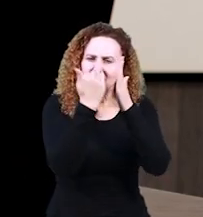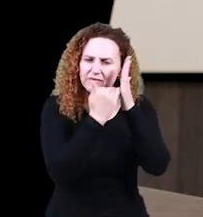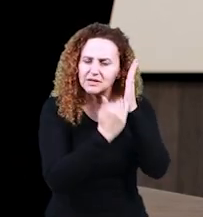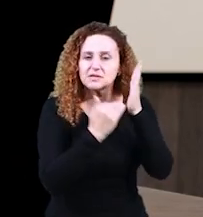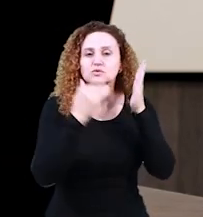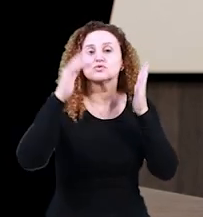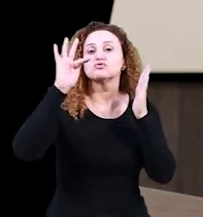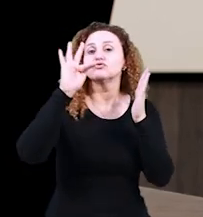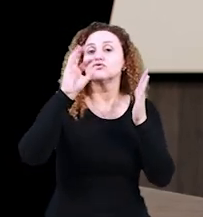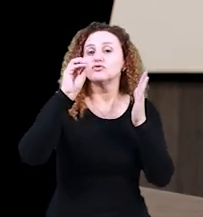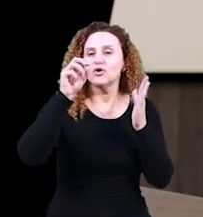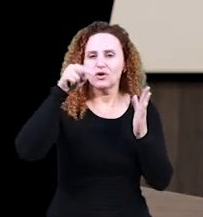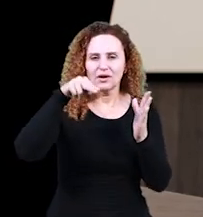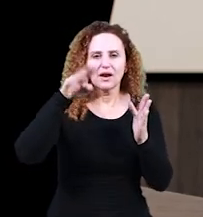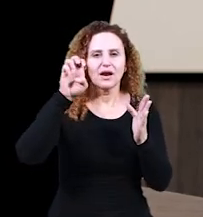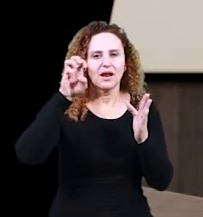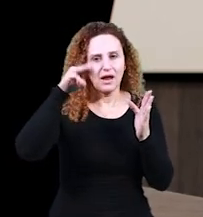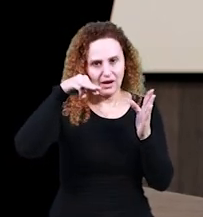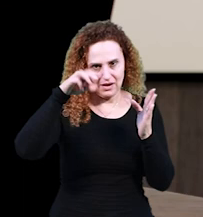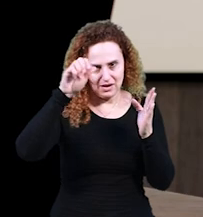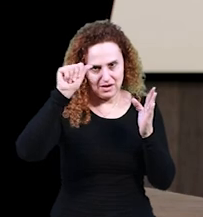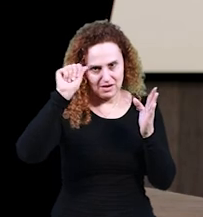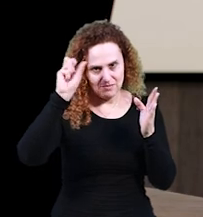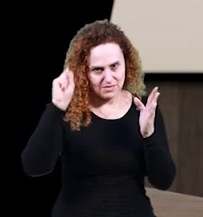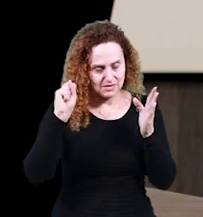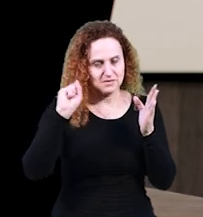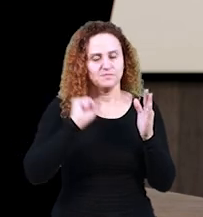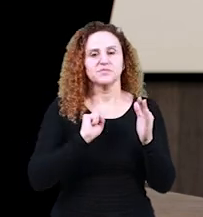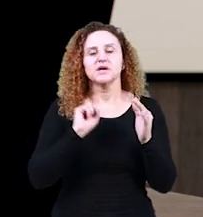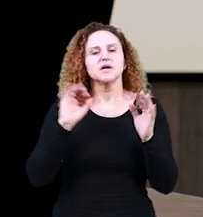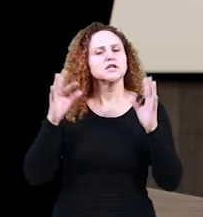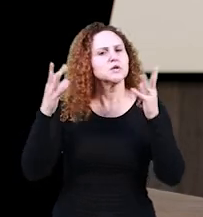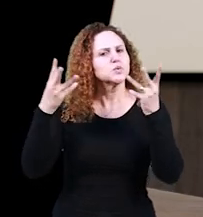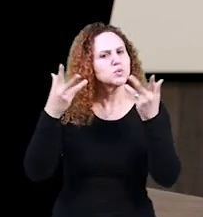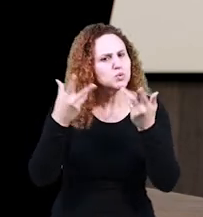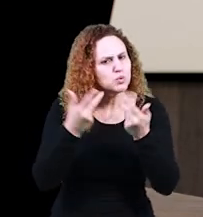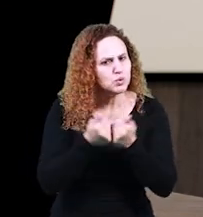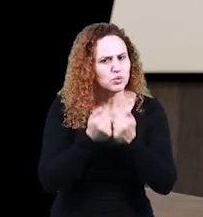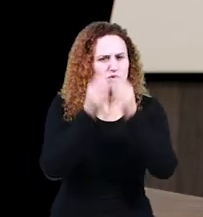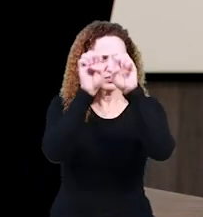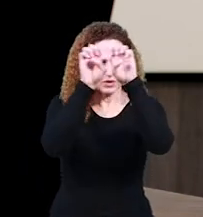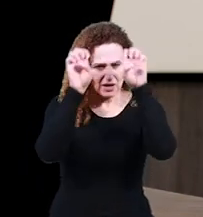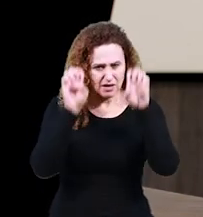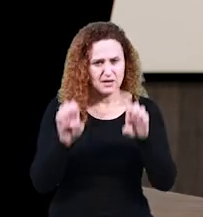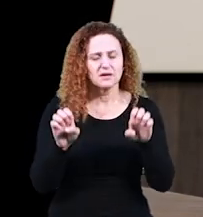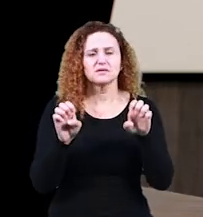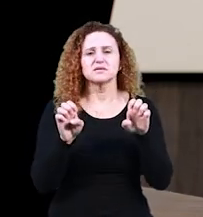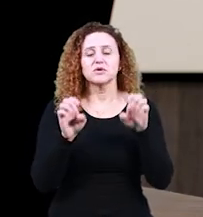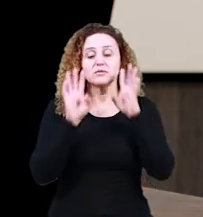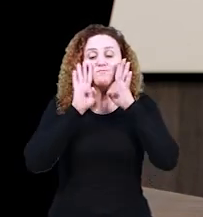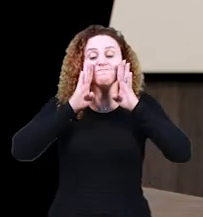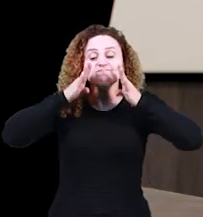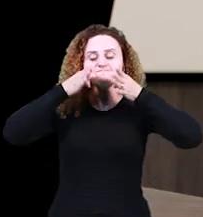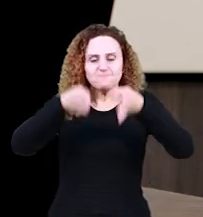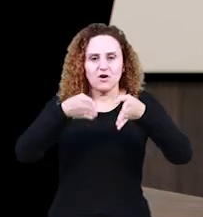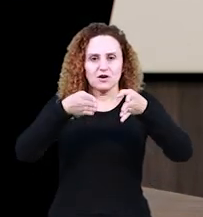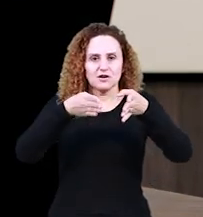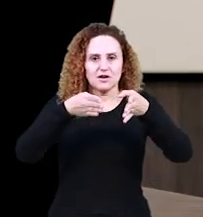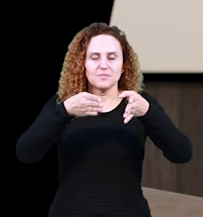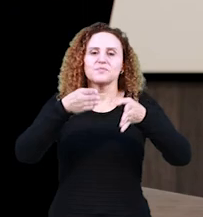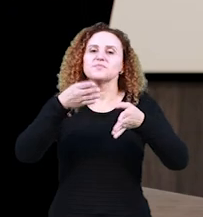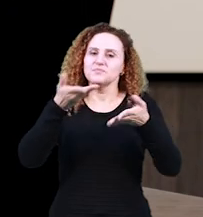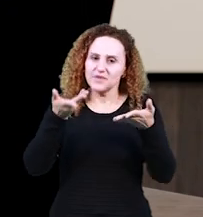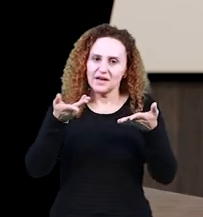e assim por diante então a gente pode dizer que o os galistas entre os estudos na fonologia e